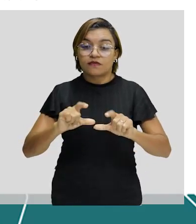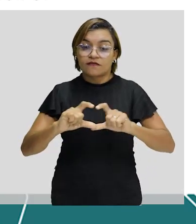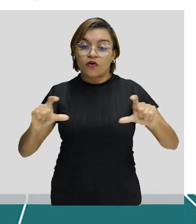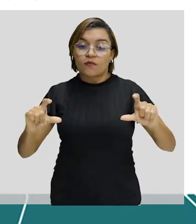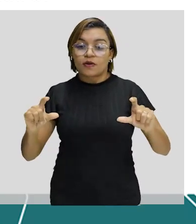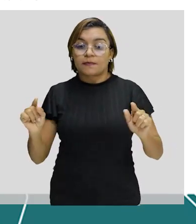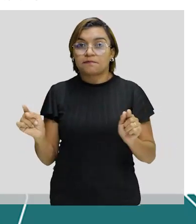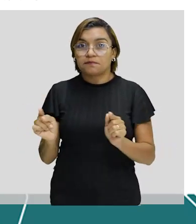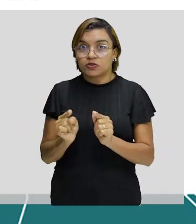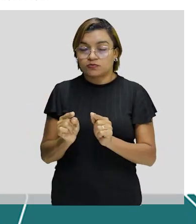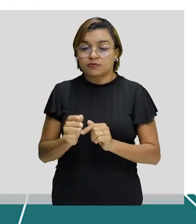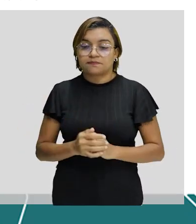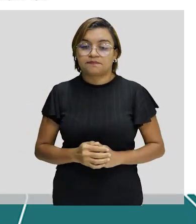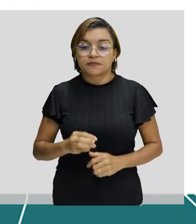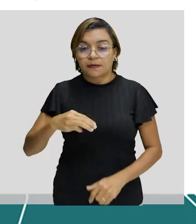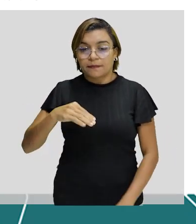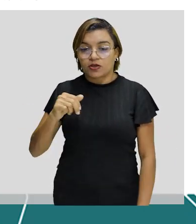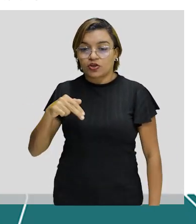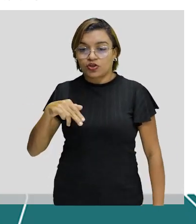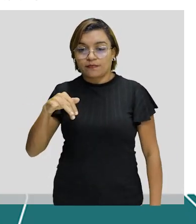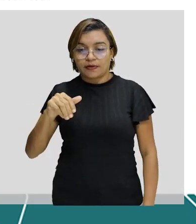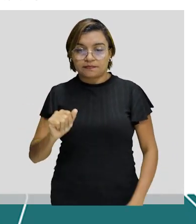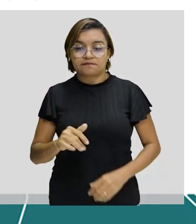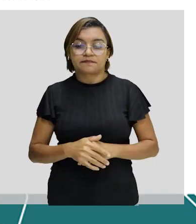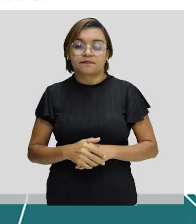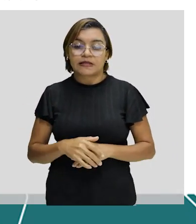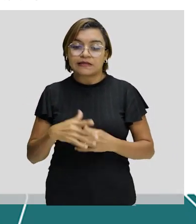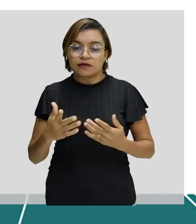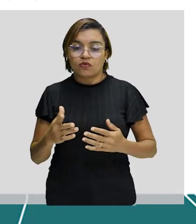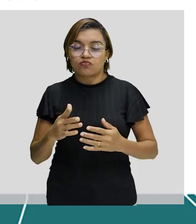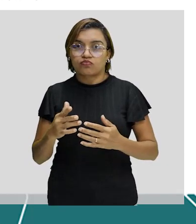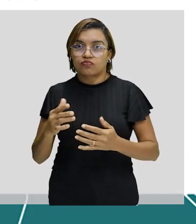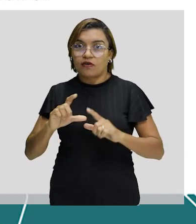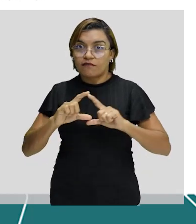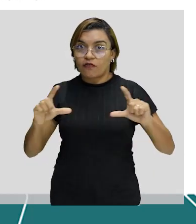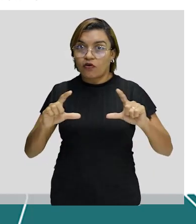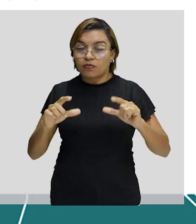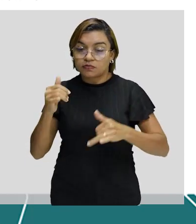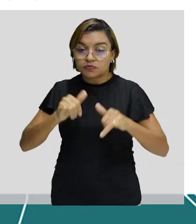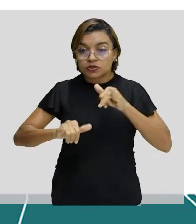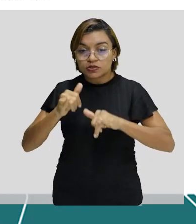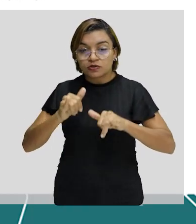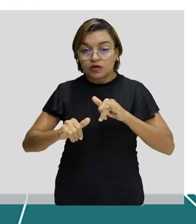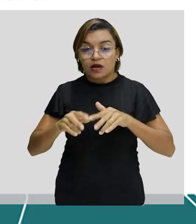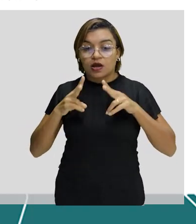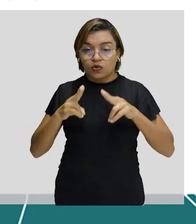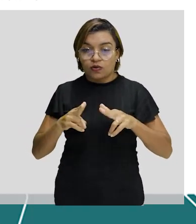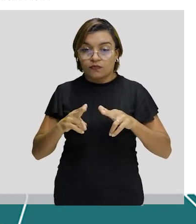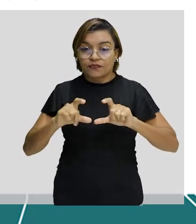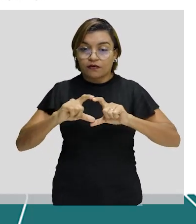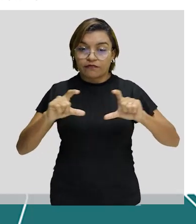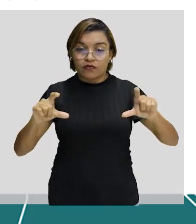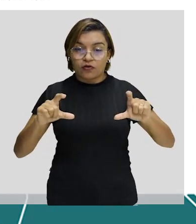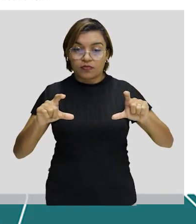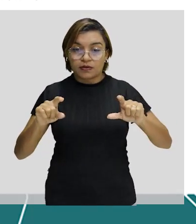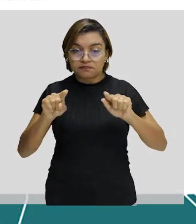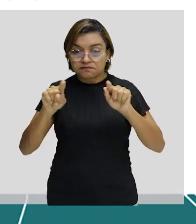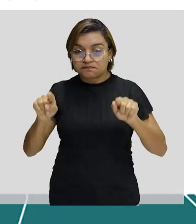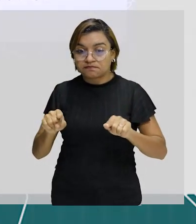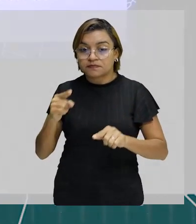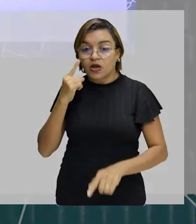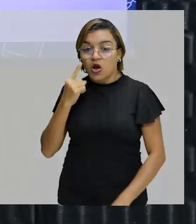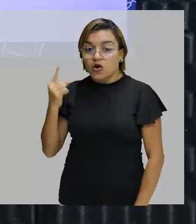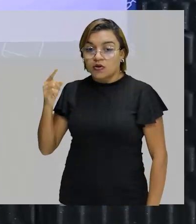posso dizer que a fórmula molecular ela vai ser igual à fórmula mínima, né, entre